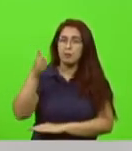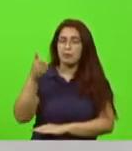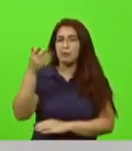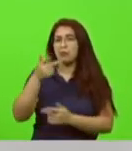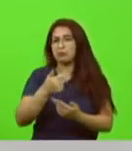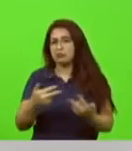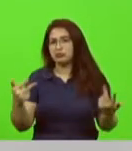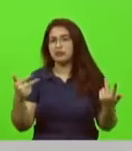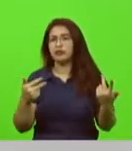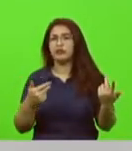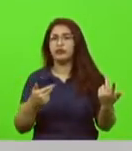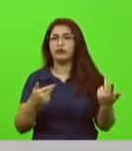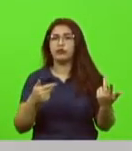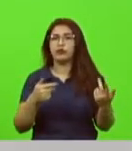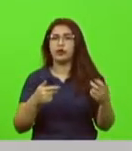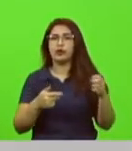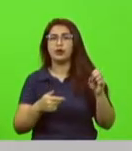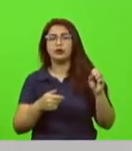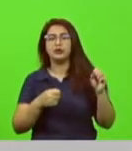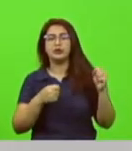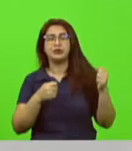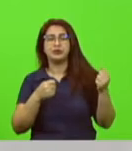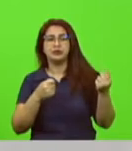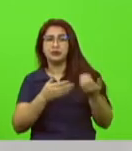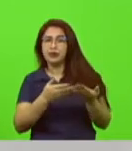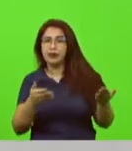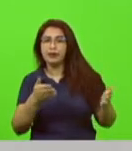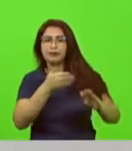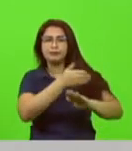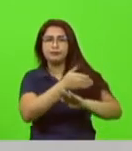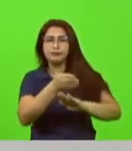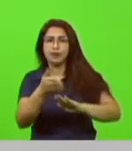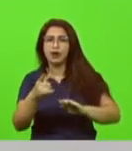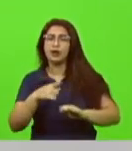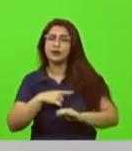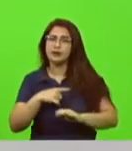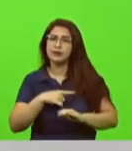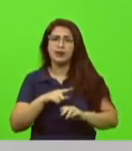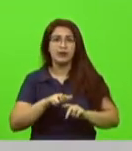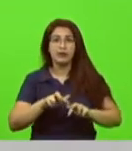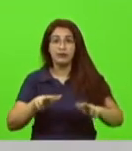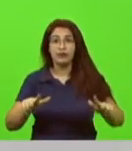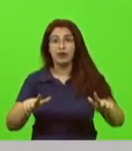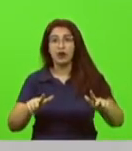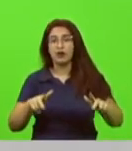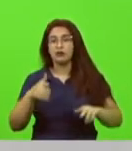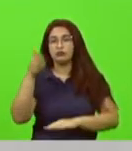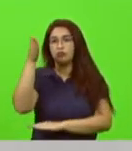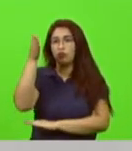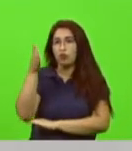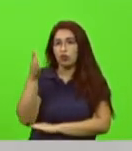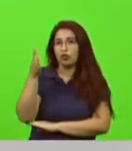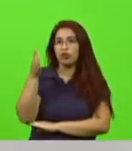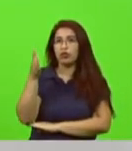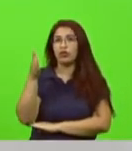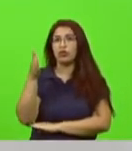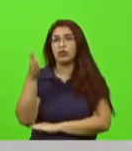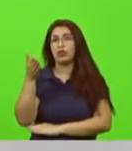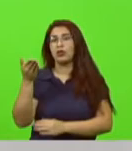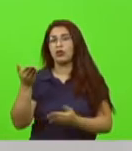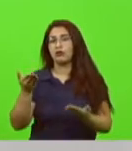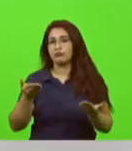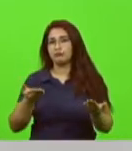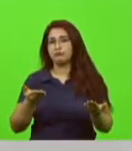acesso aos empreendimentos, que nós temos aí grandes empreendimentos, como o Hotel Fazenda, o Fazenda Parque Hotel,